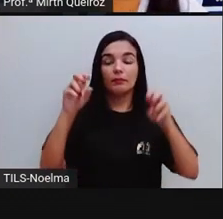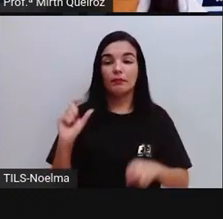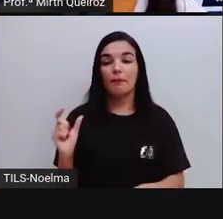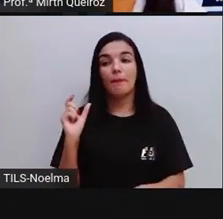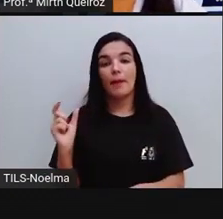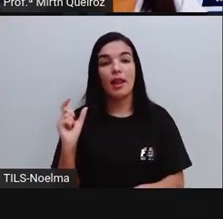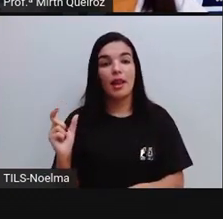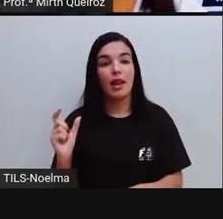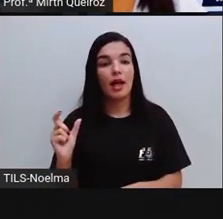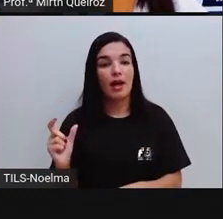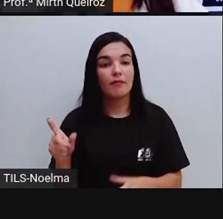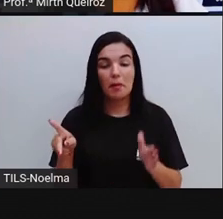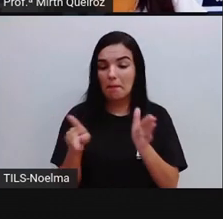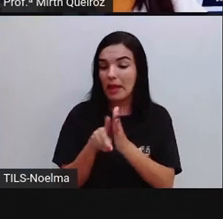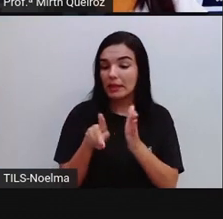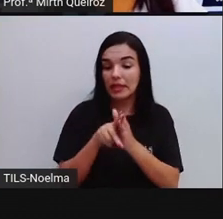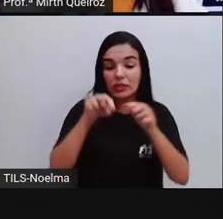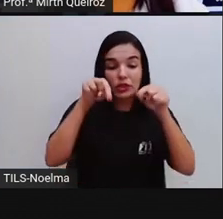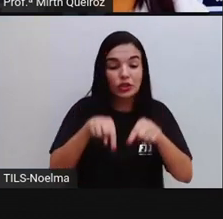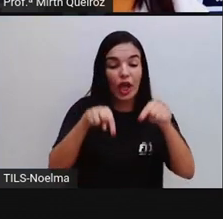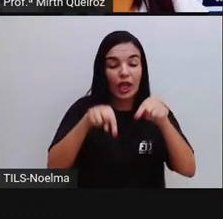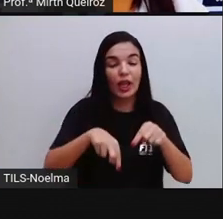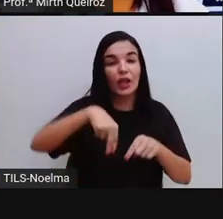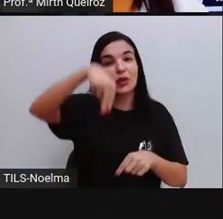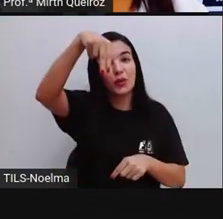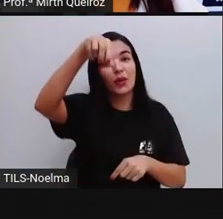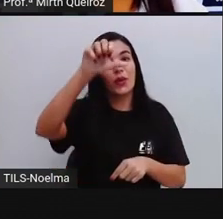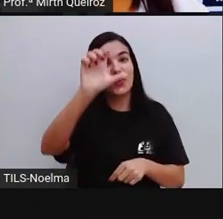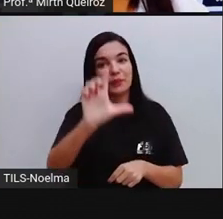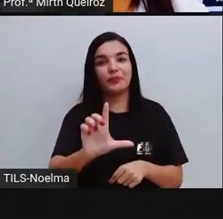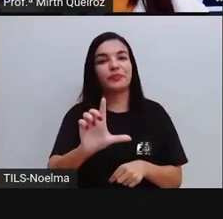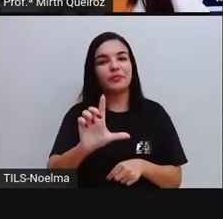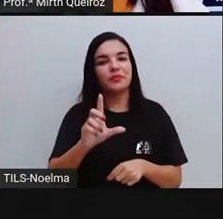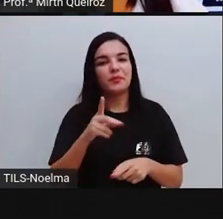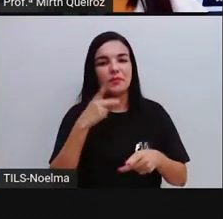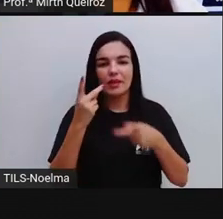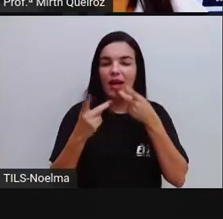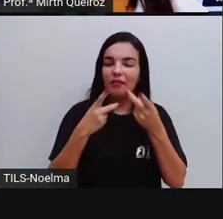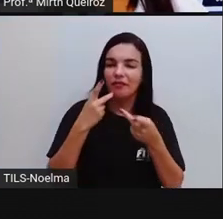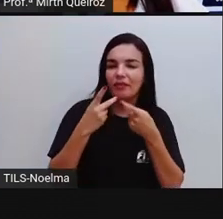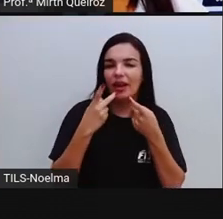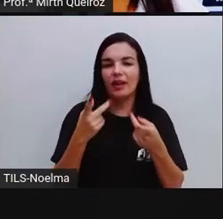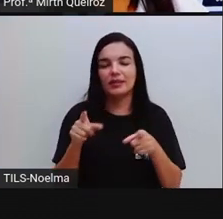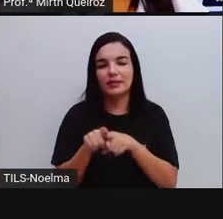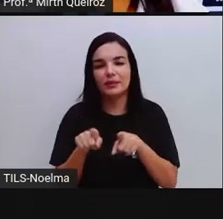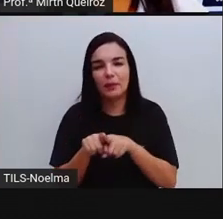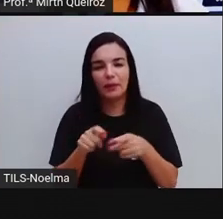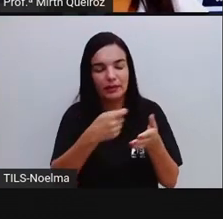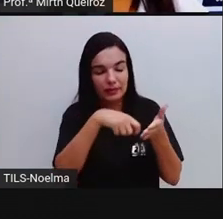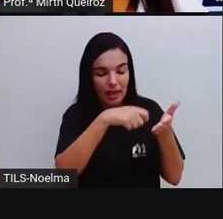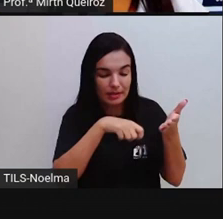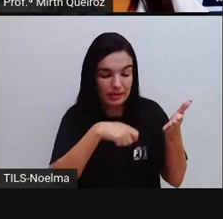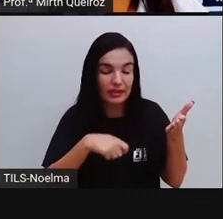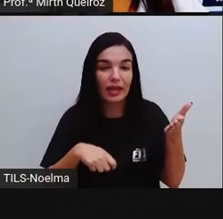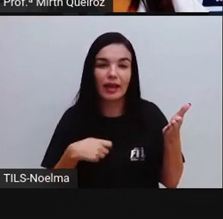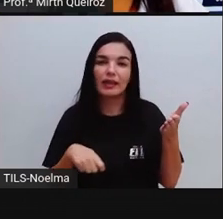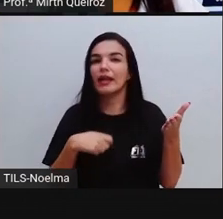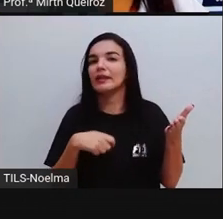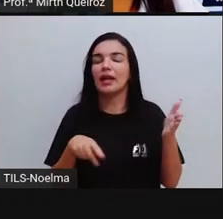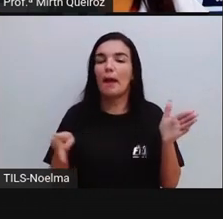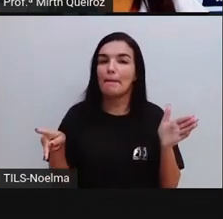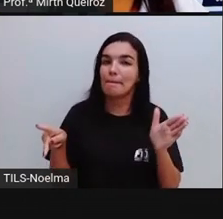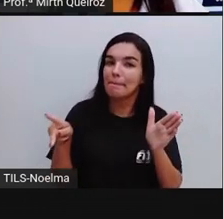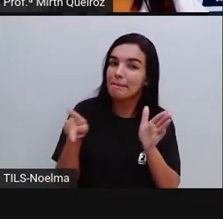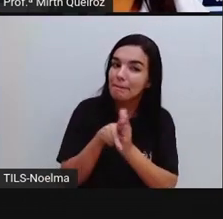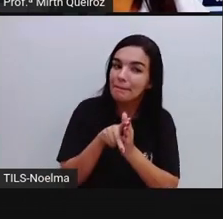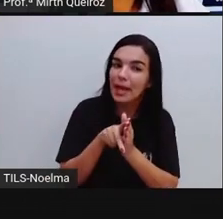do próprio texto ali, são termos nordestinos, a própria fala em si, dentro ali desse tipo de literatura, que é a